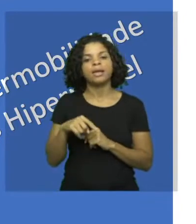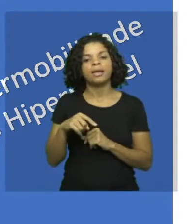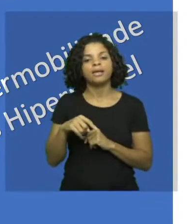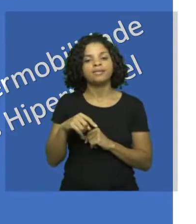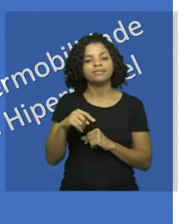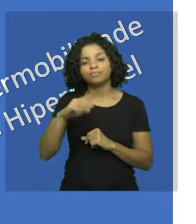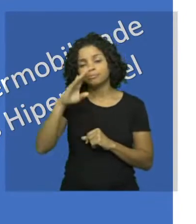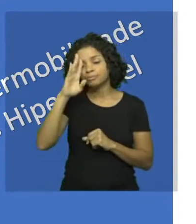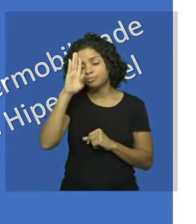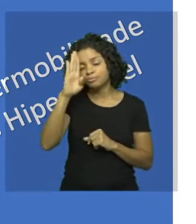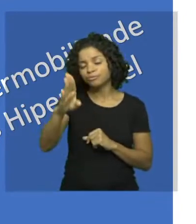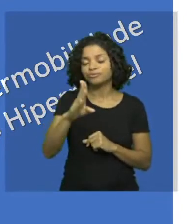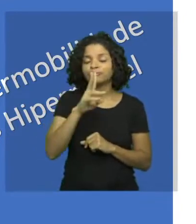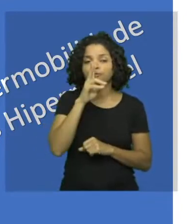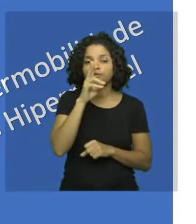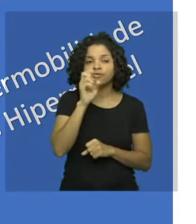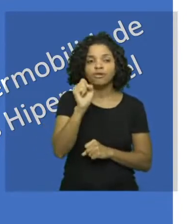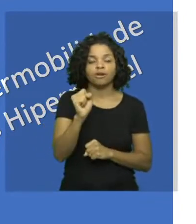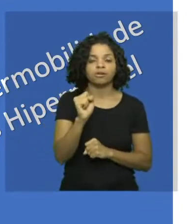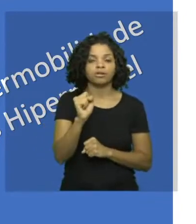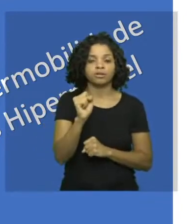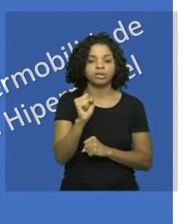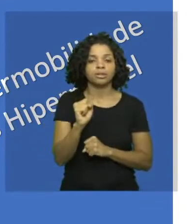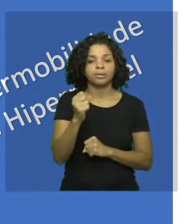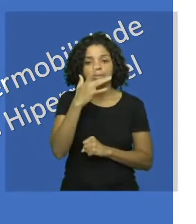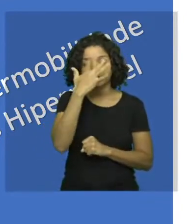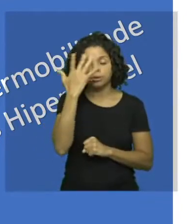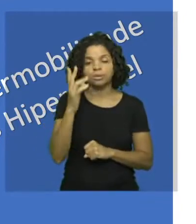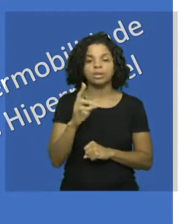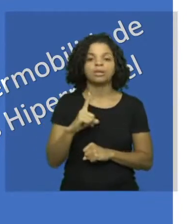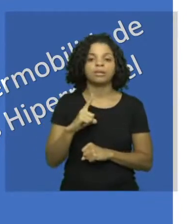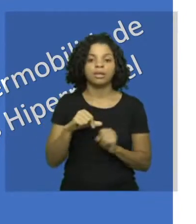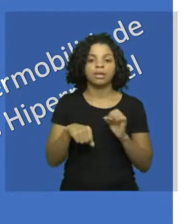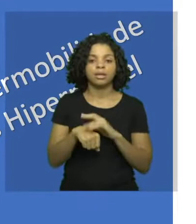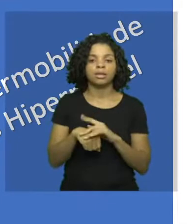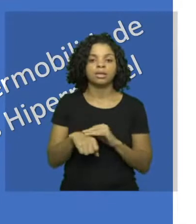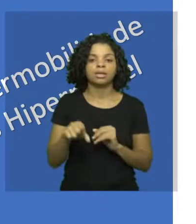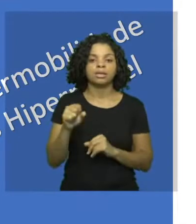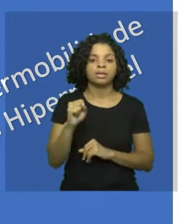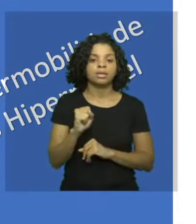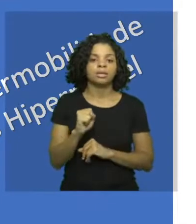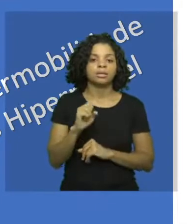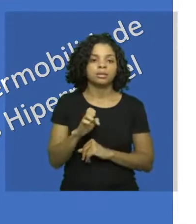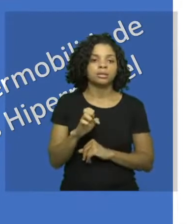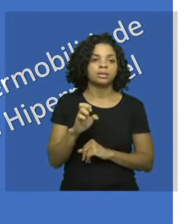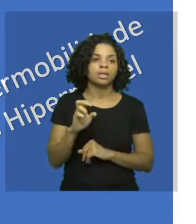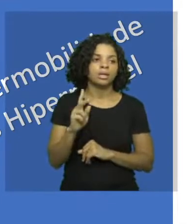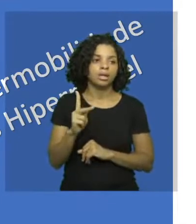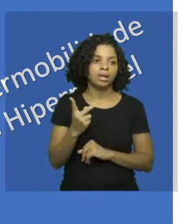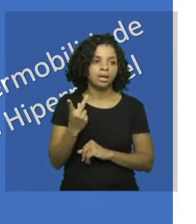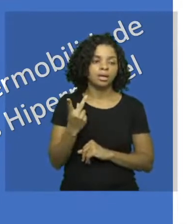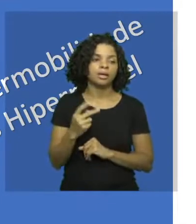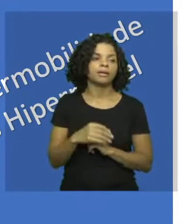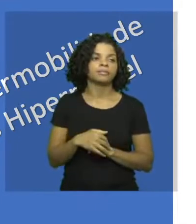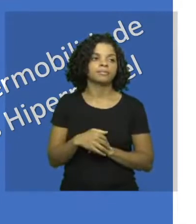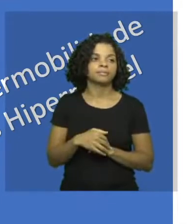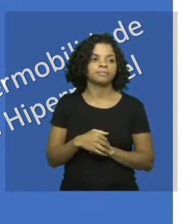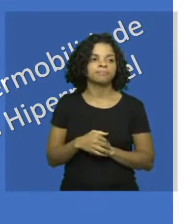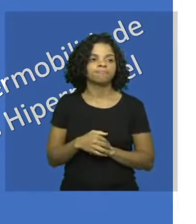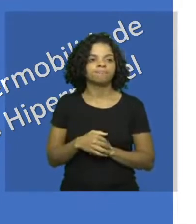gente simplifica, mas pessoas com TE podem evoluir da mesma forma, não tem